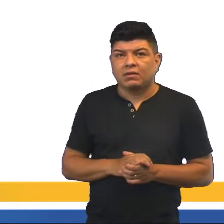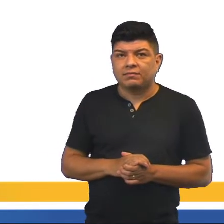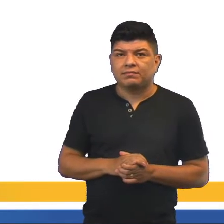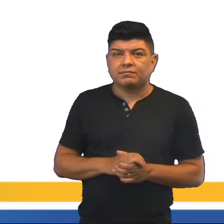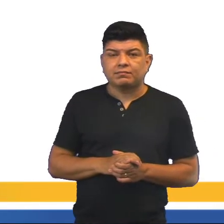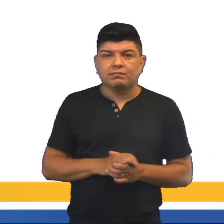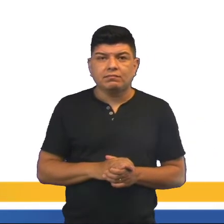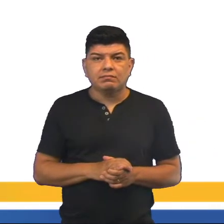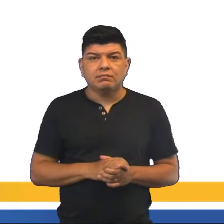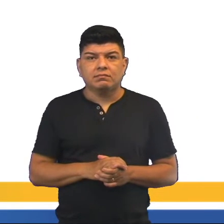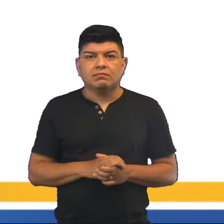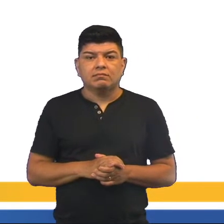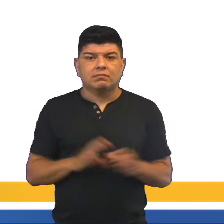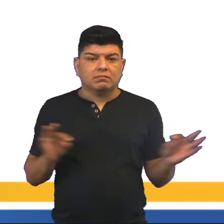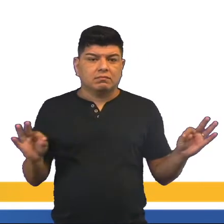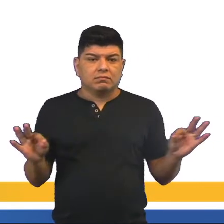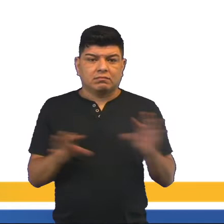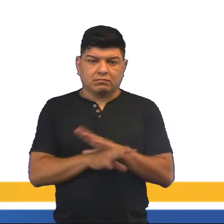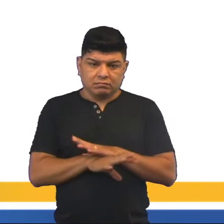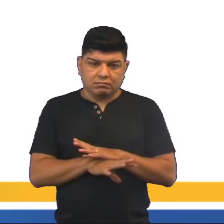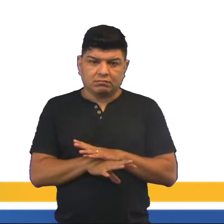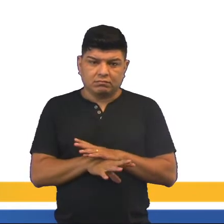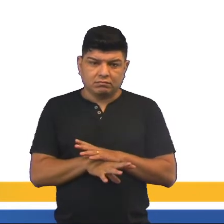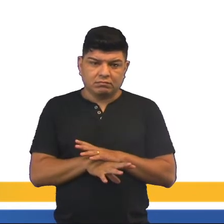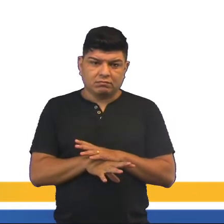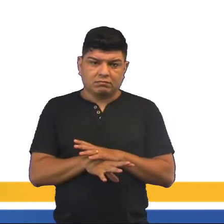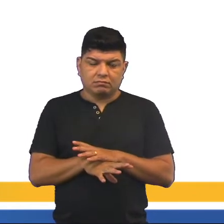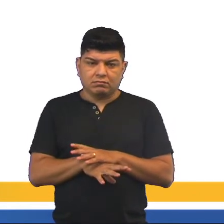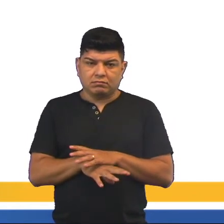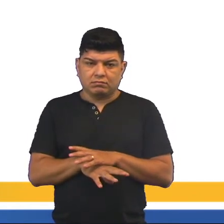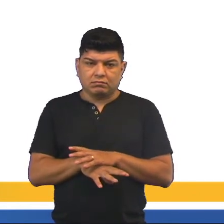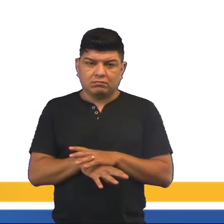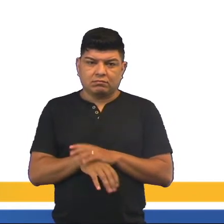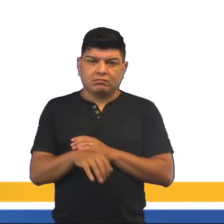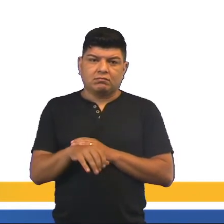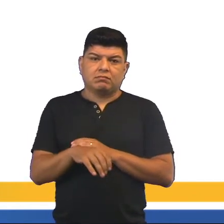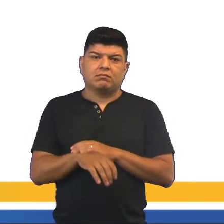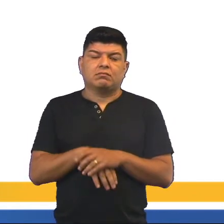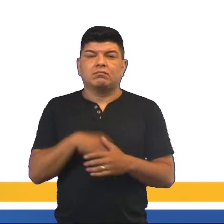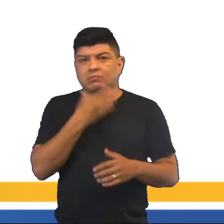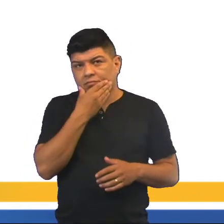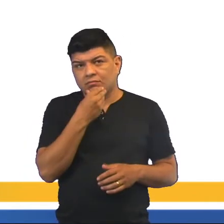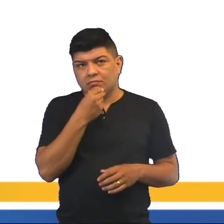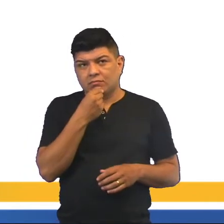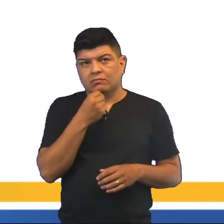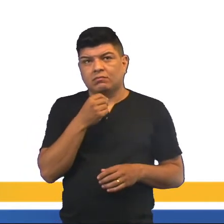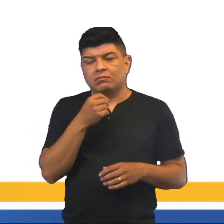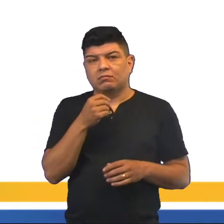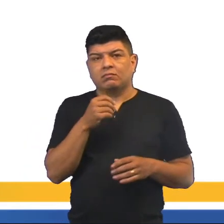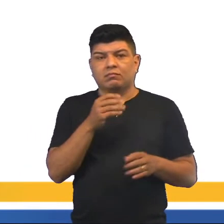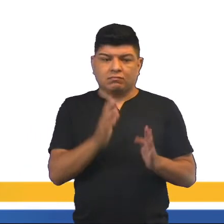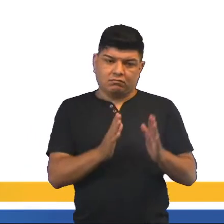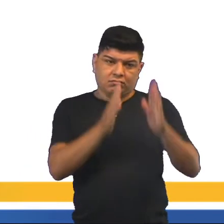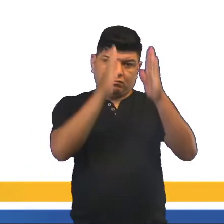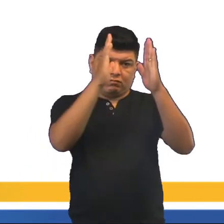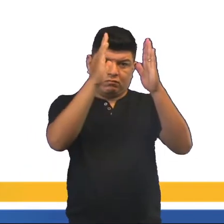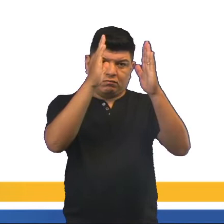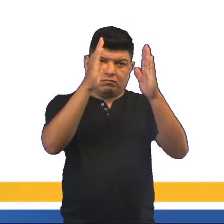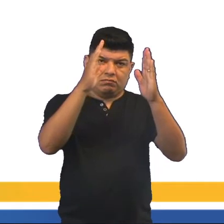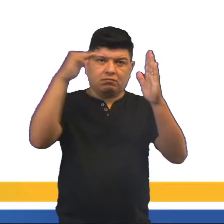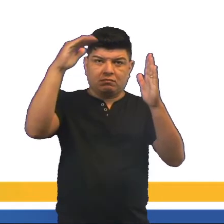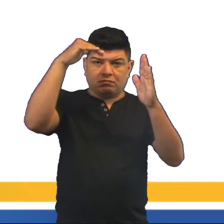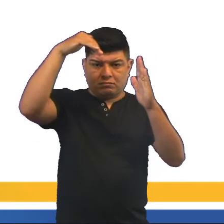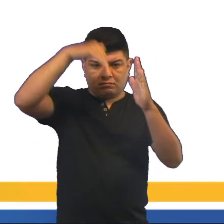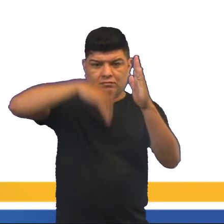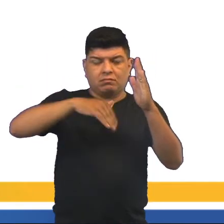Ele não foi completamente codificado pelos arqueólogos. Lido em colunas, de cima para baixo, a